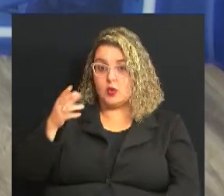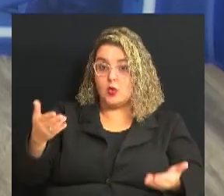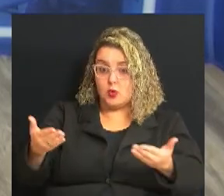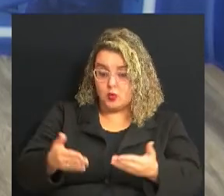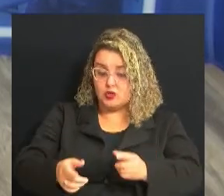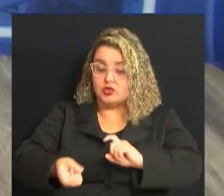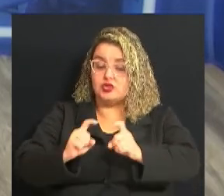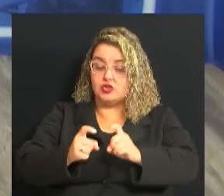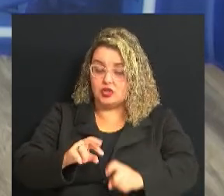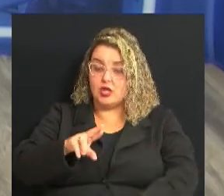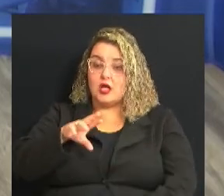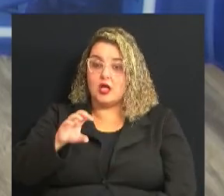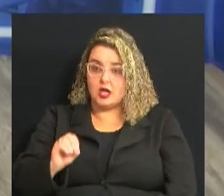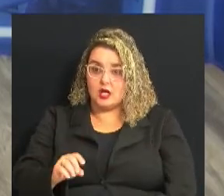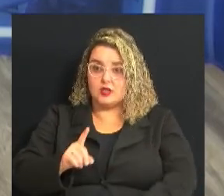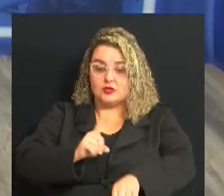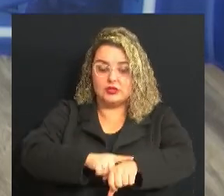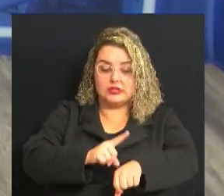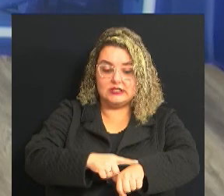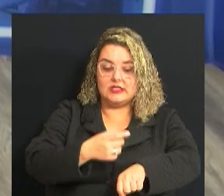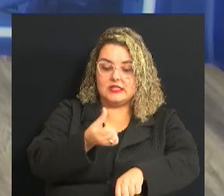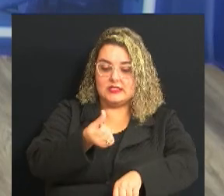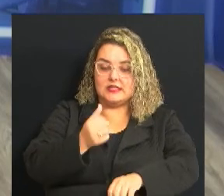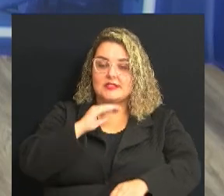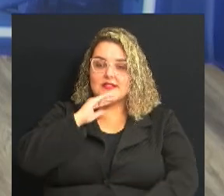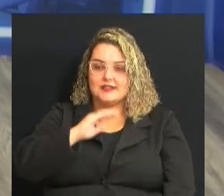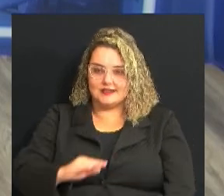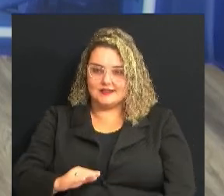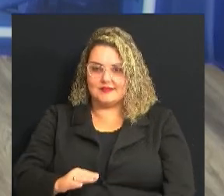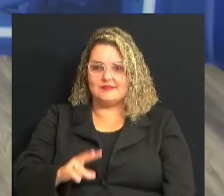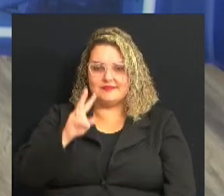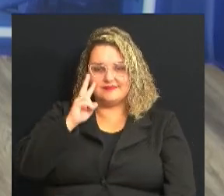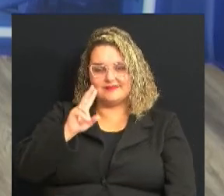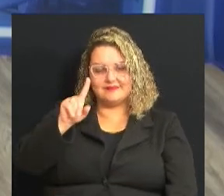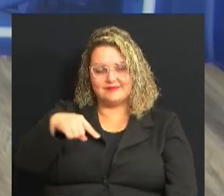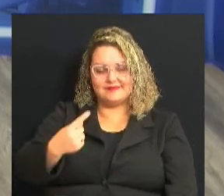reunião ordinária a partir das 6 horas da tarde. E nos vemos